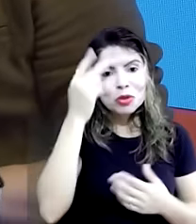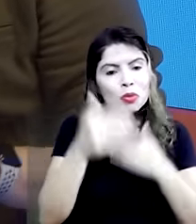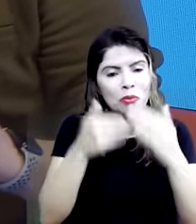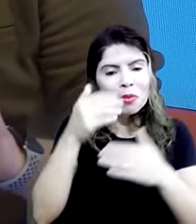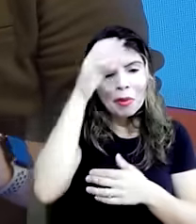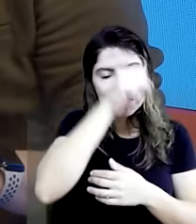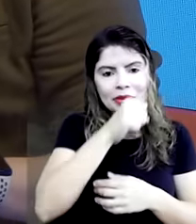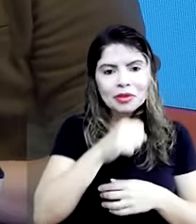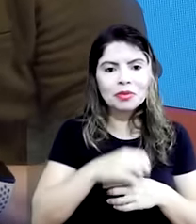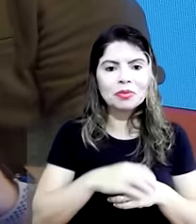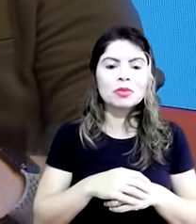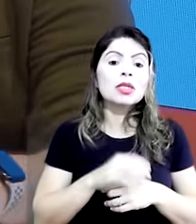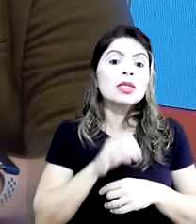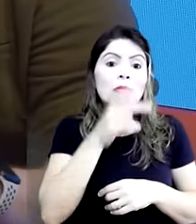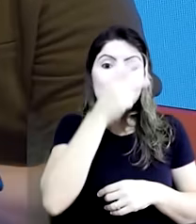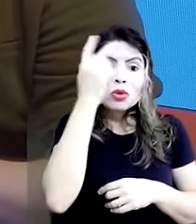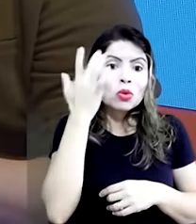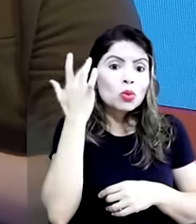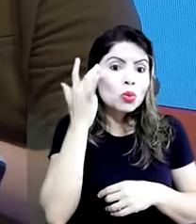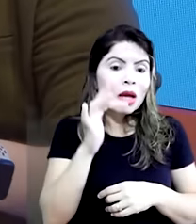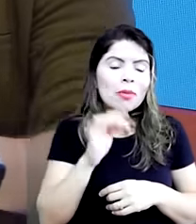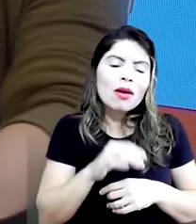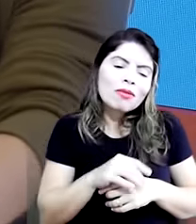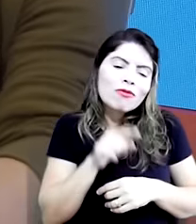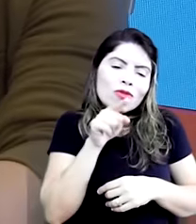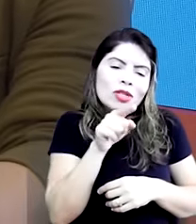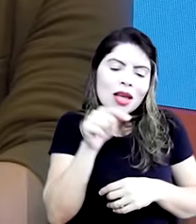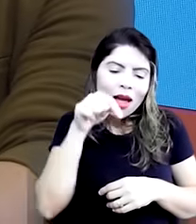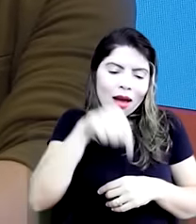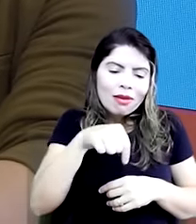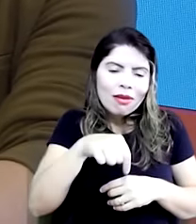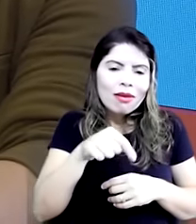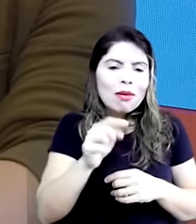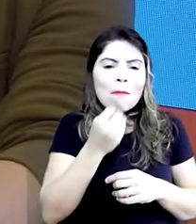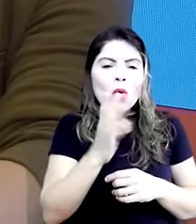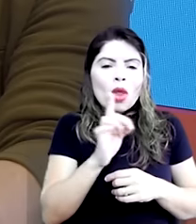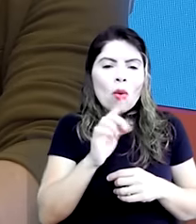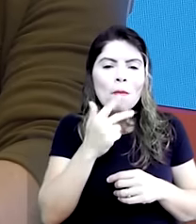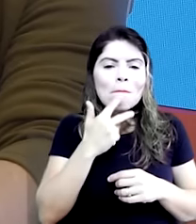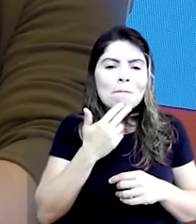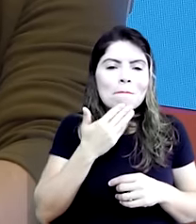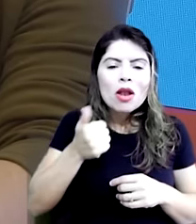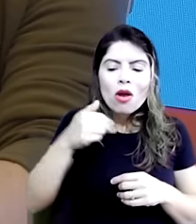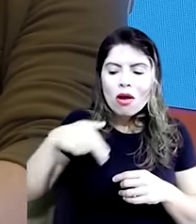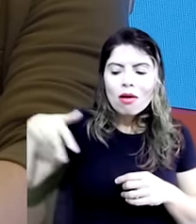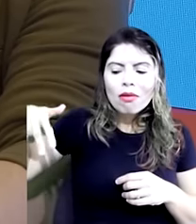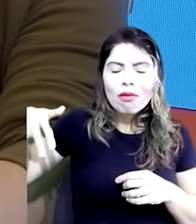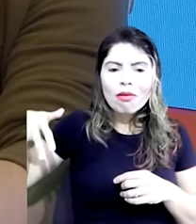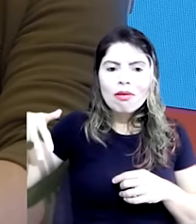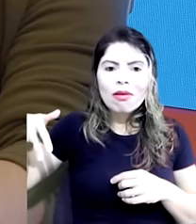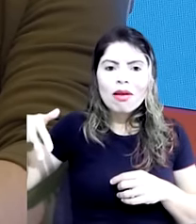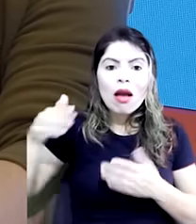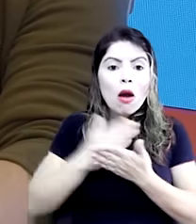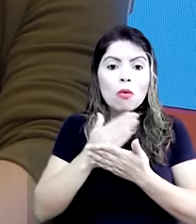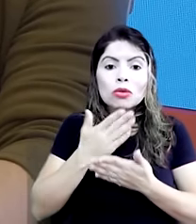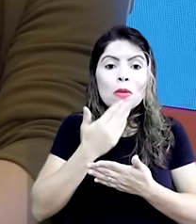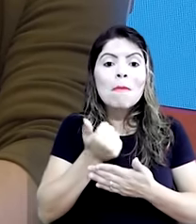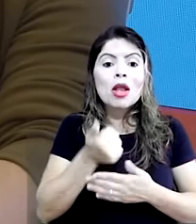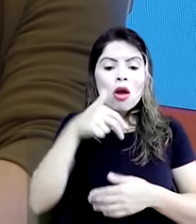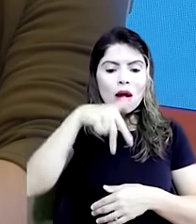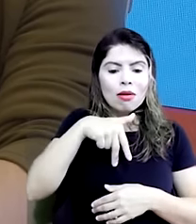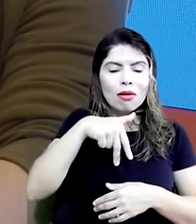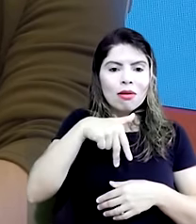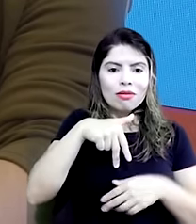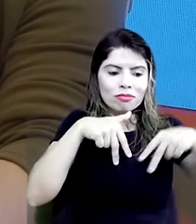vai lá discretamente opa vou ficar aqui no meio tá legal então assim são pequenos detalhes que ajudam muito muito na qualidade da foto e isso